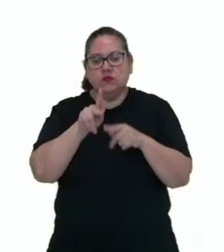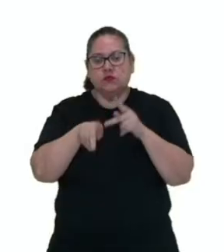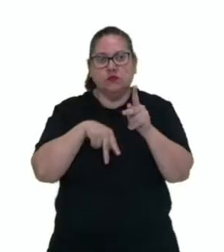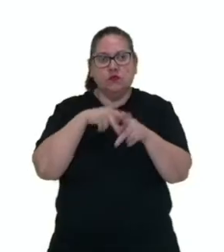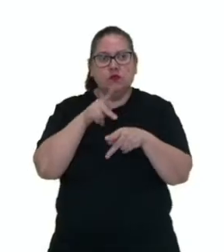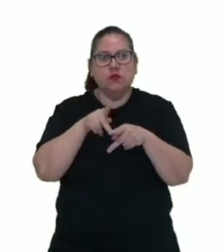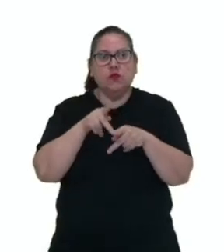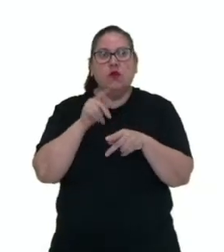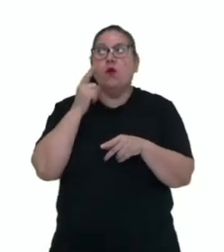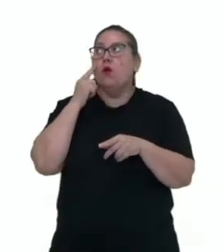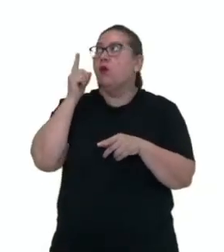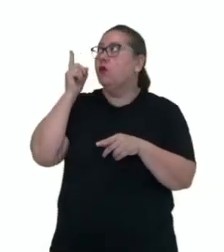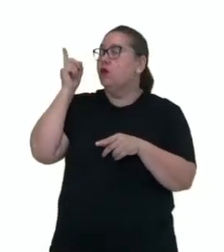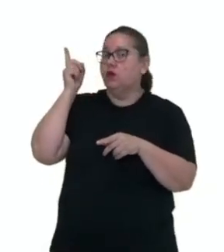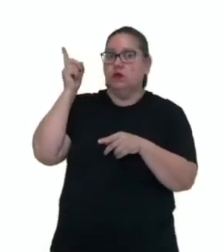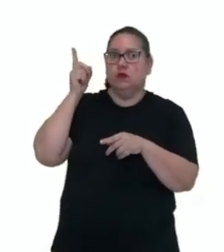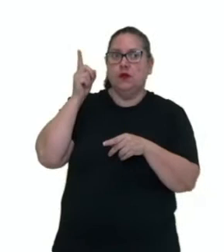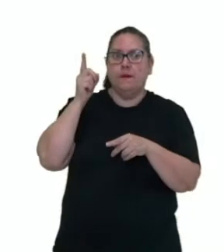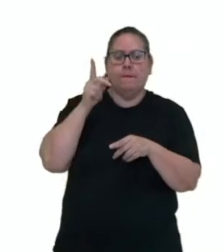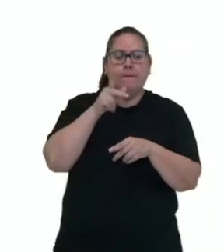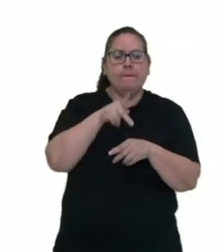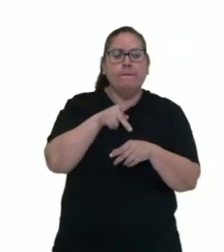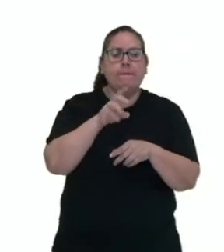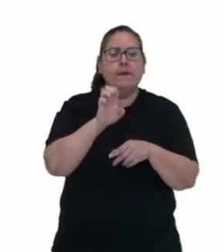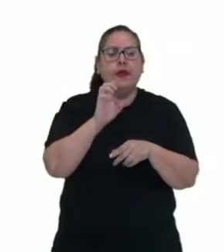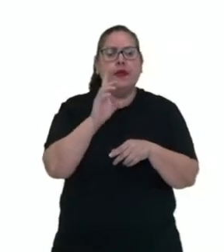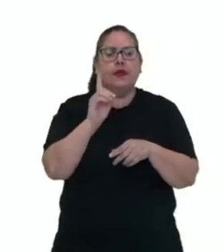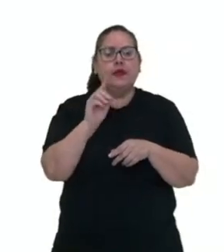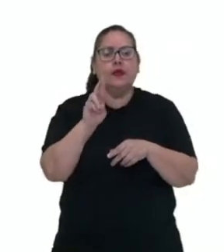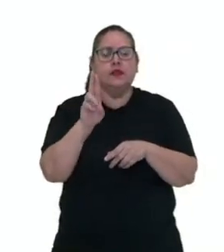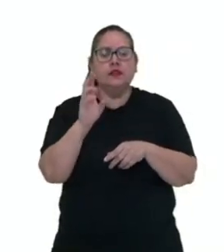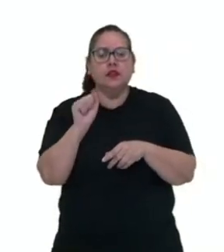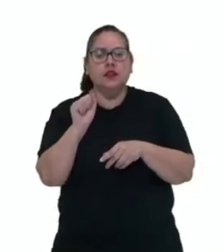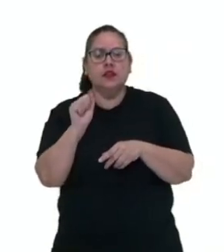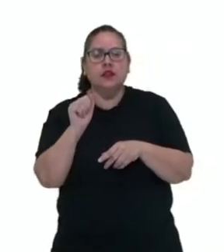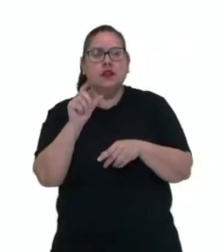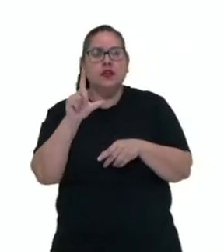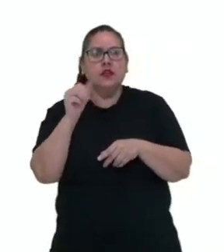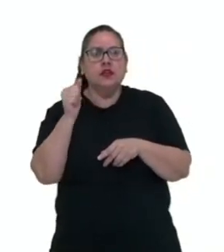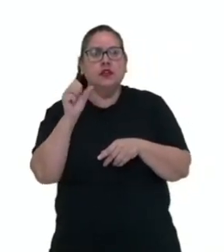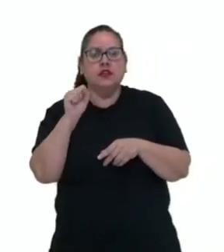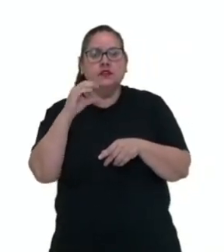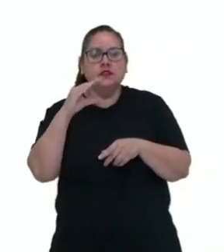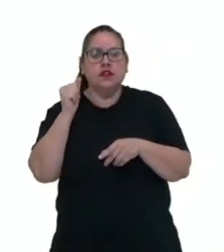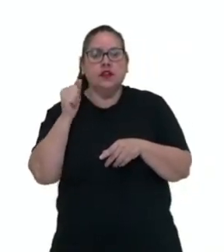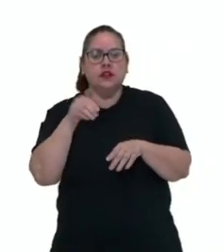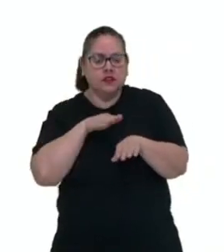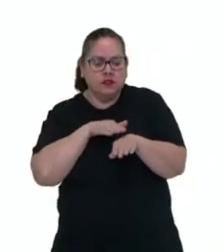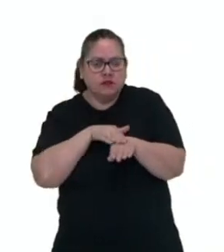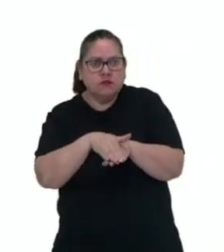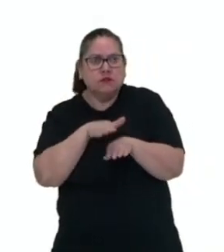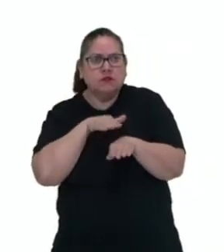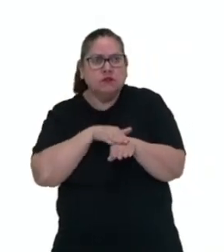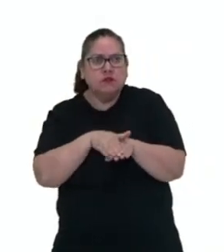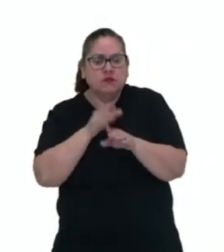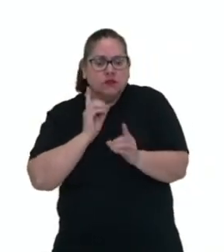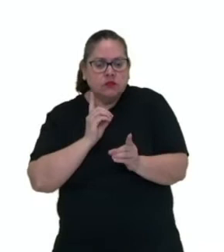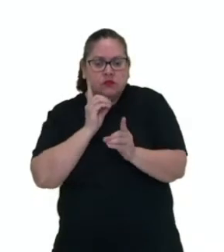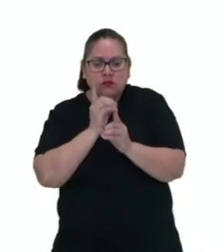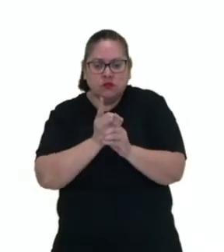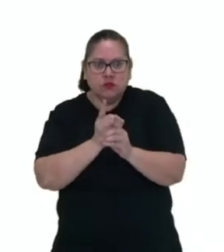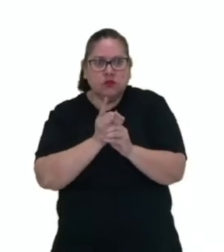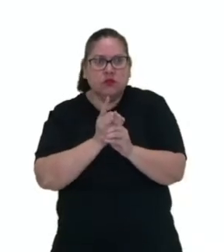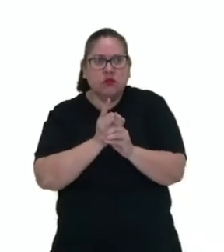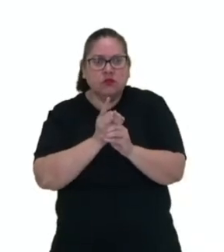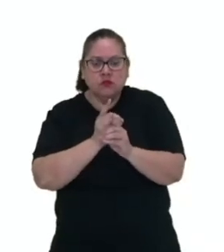né? E olha só, né, Pedra Lascada porque eles utilizavam as ferramentas que eles encontravam na